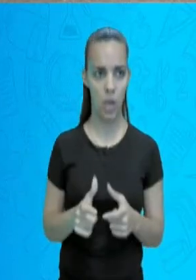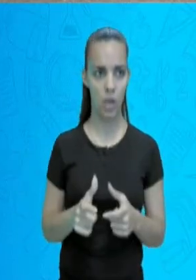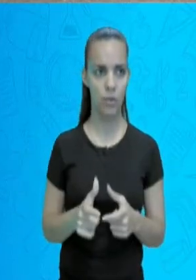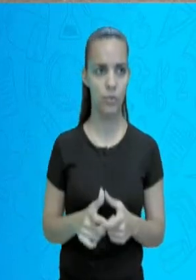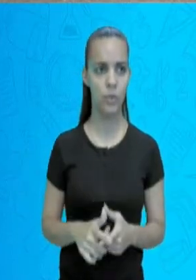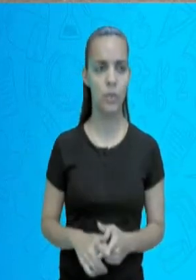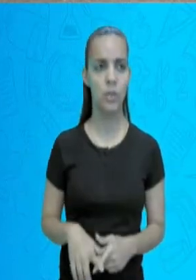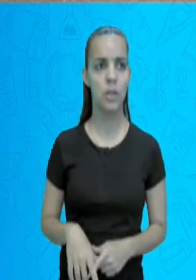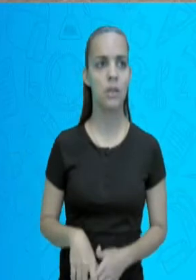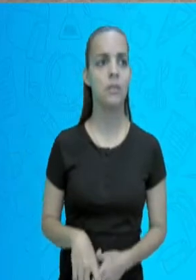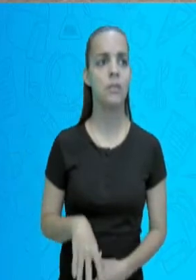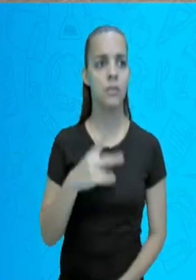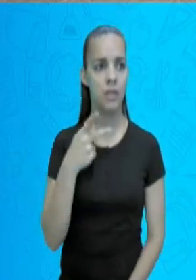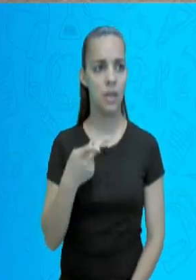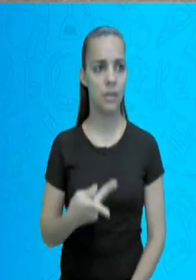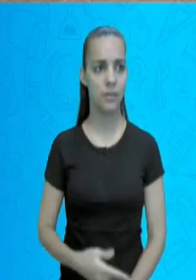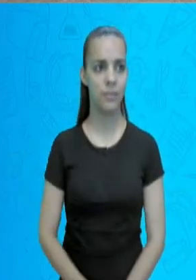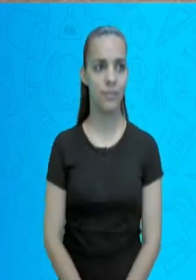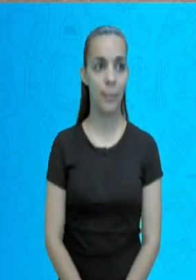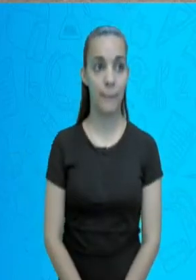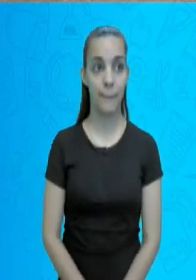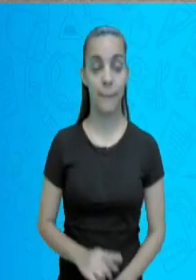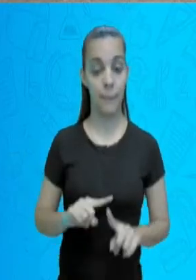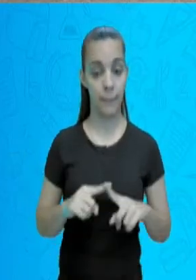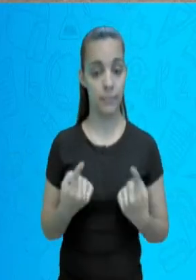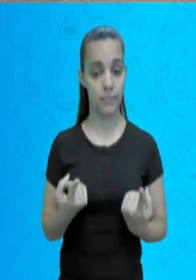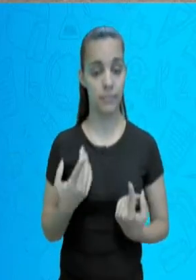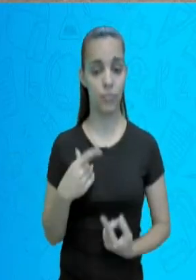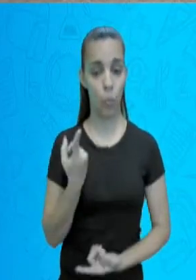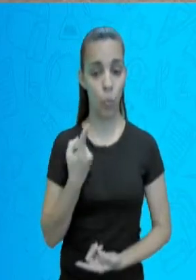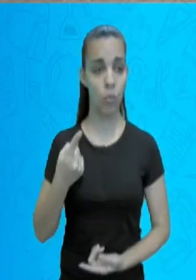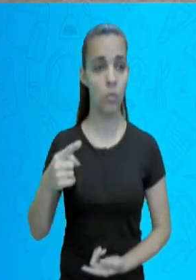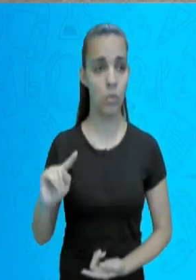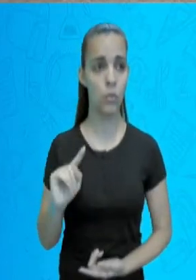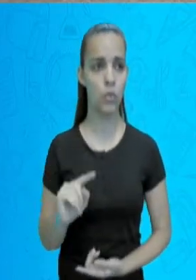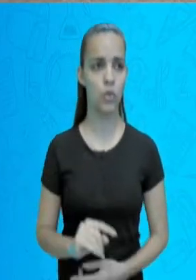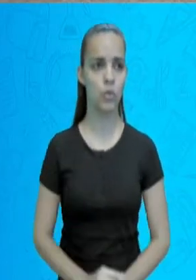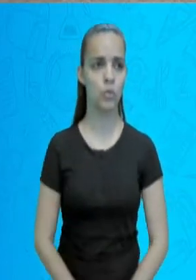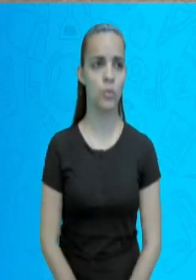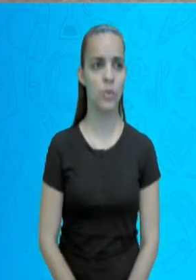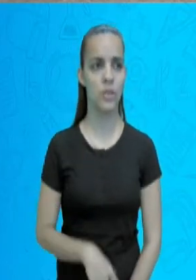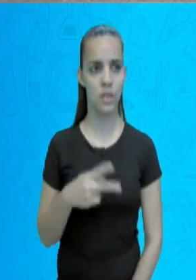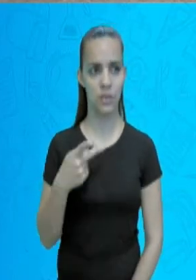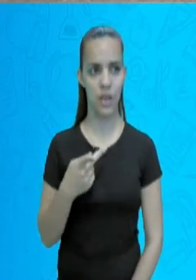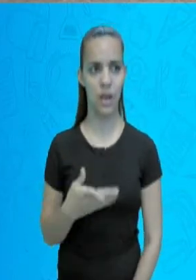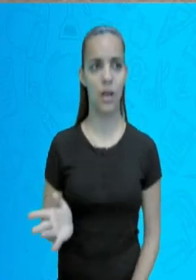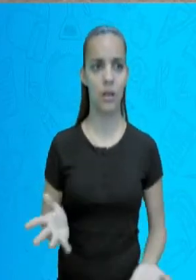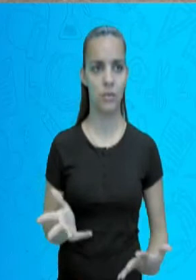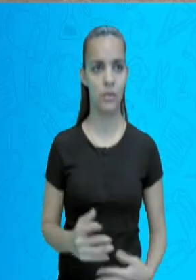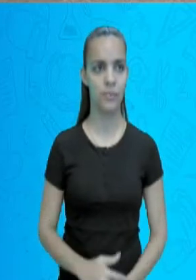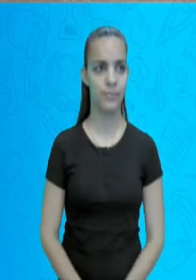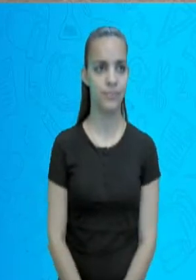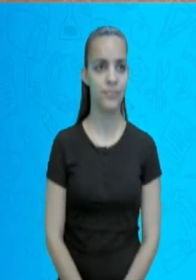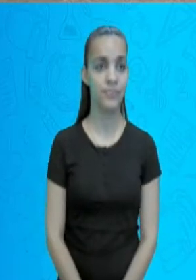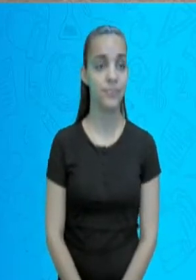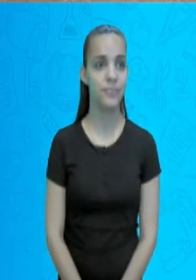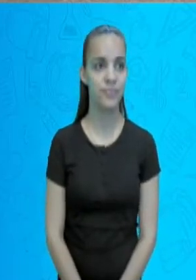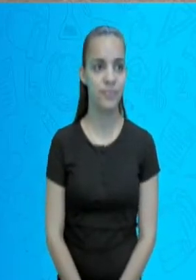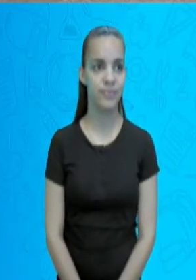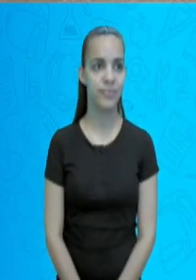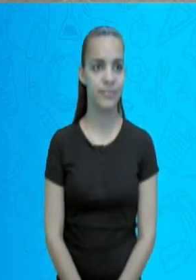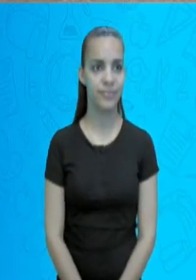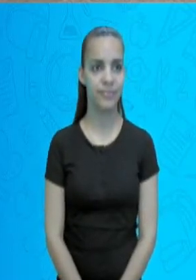E o último, no caso, mas não em importância, a Oceania, tá certo?